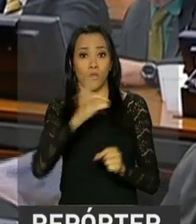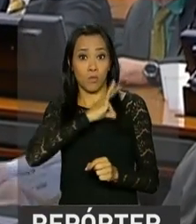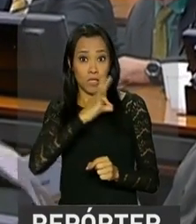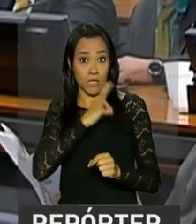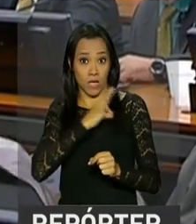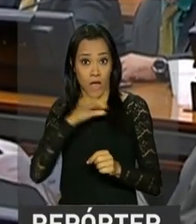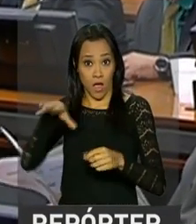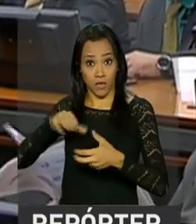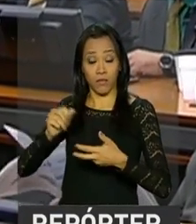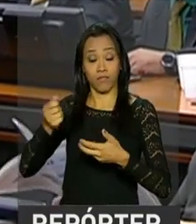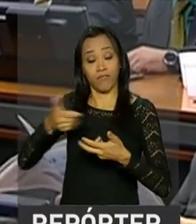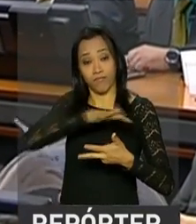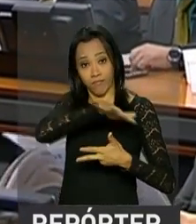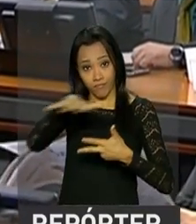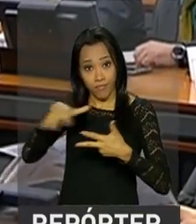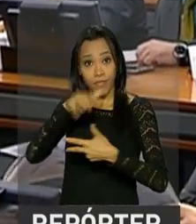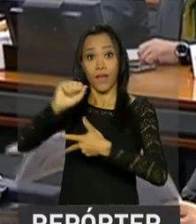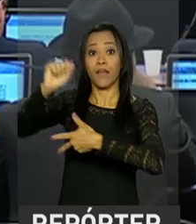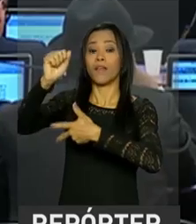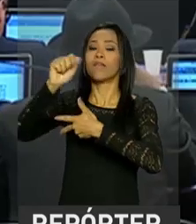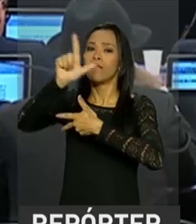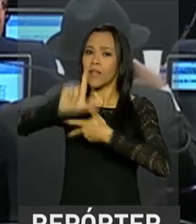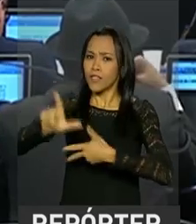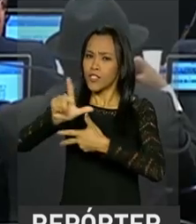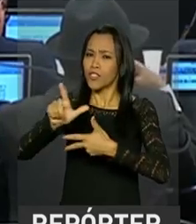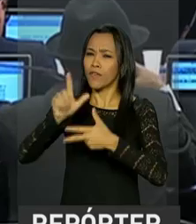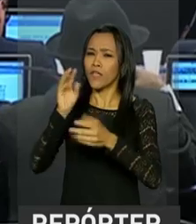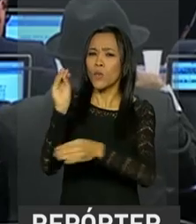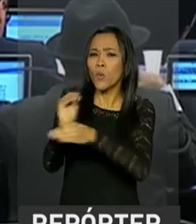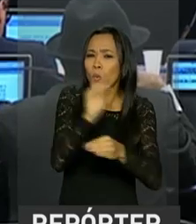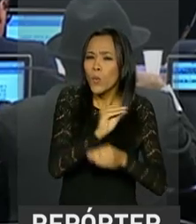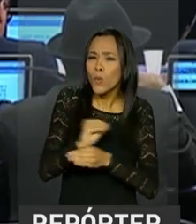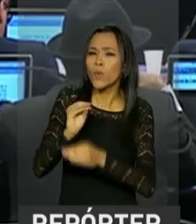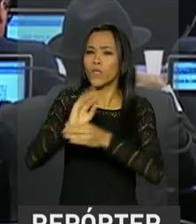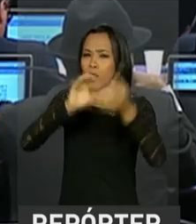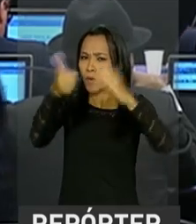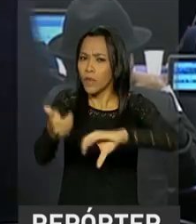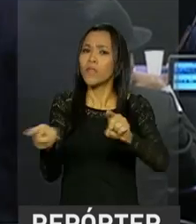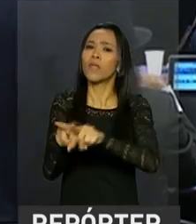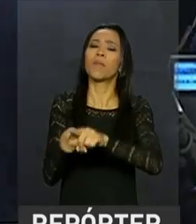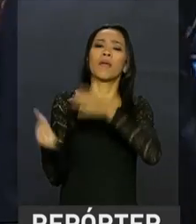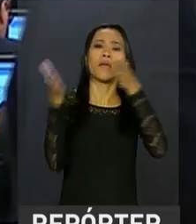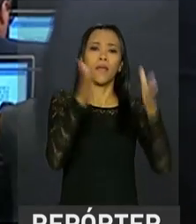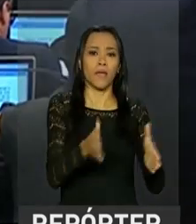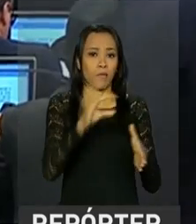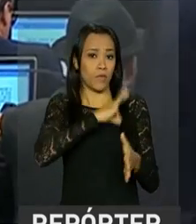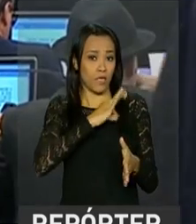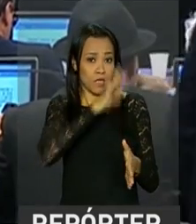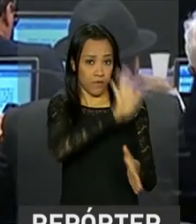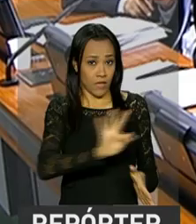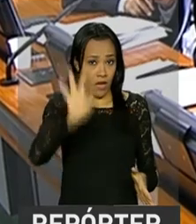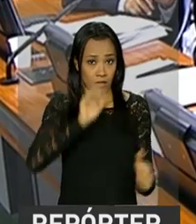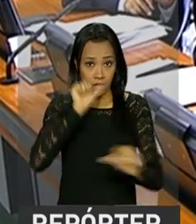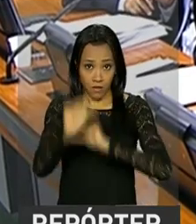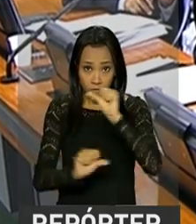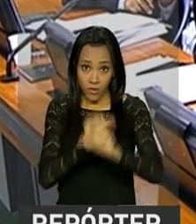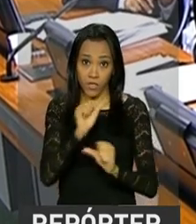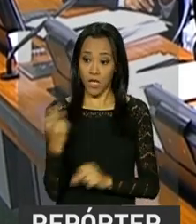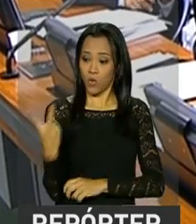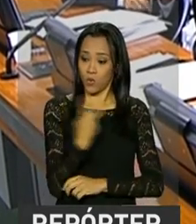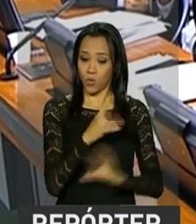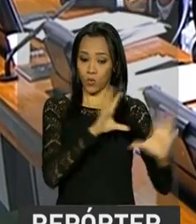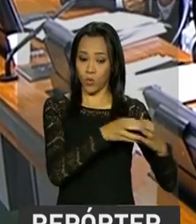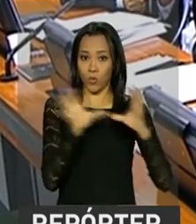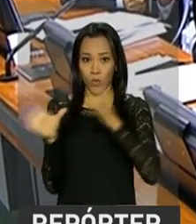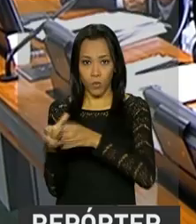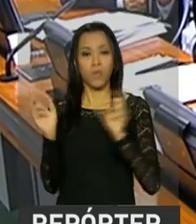legislativos que cuidam da segurança no Congresso na mesma regra para policiais federais. Com a alteração, as duas